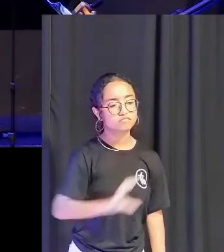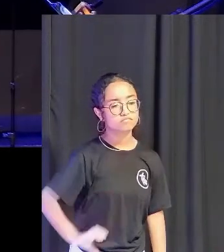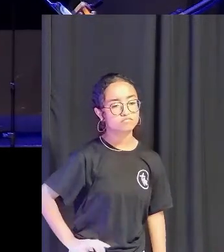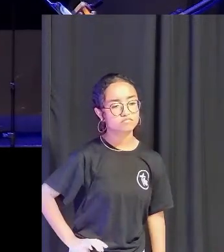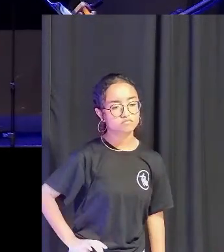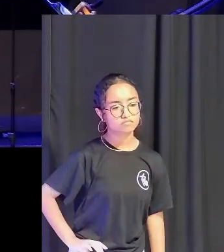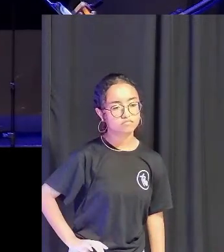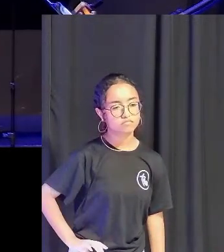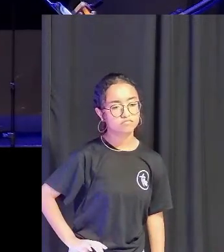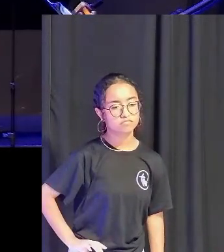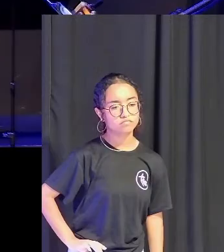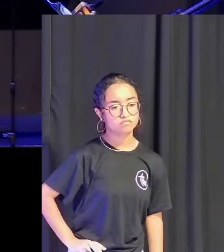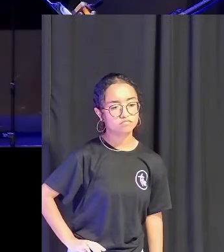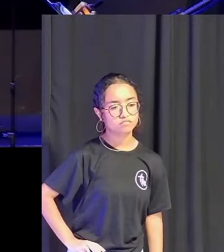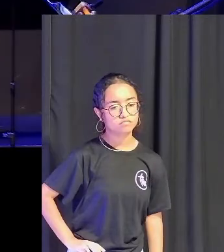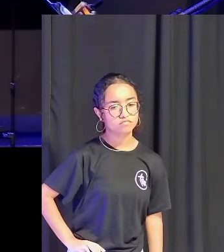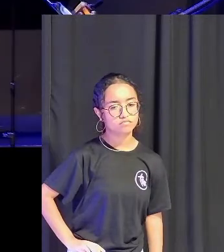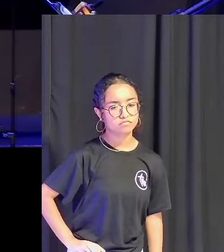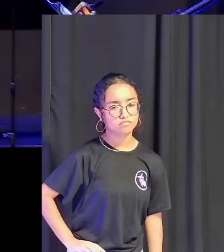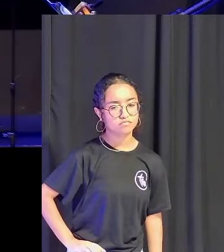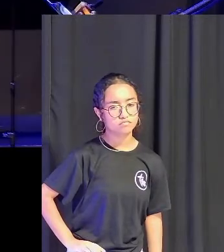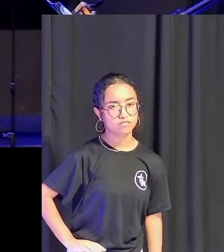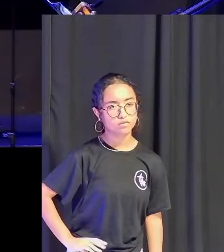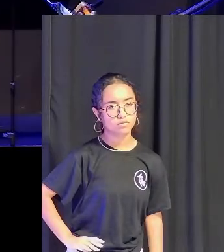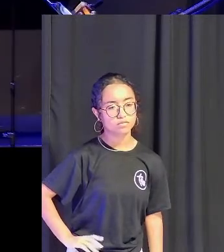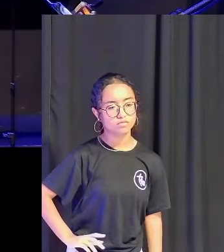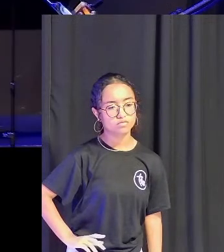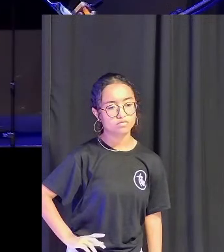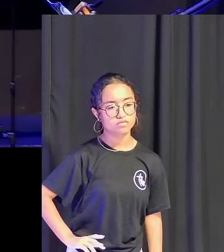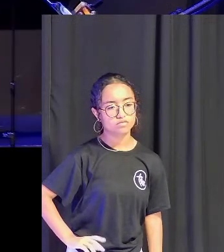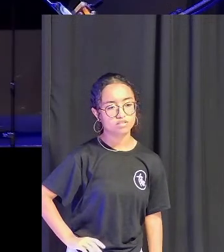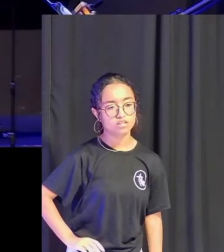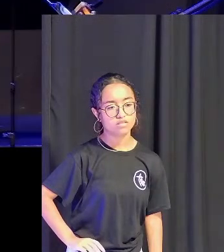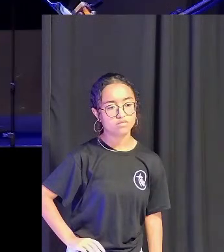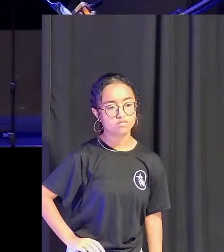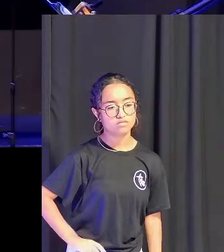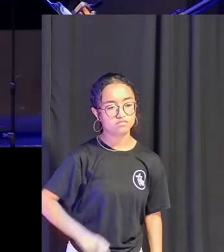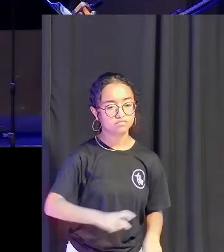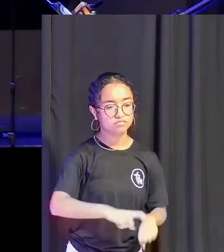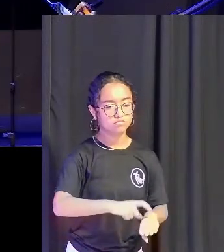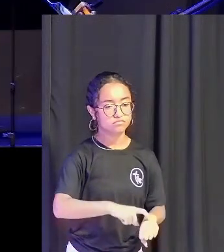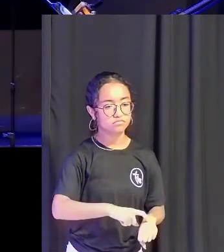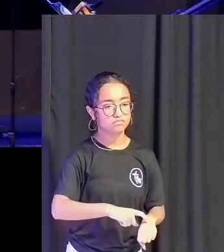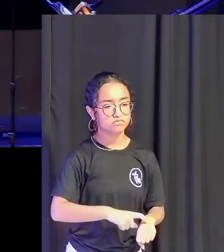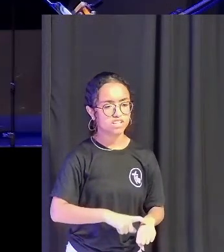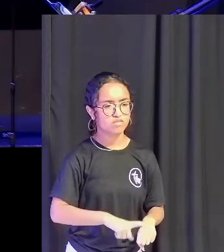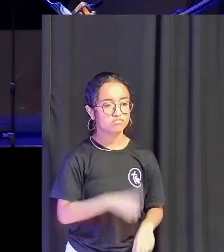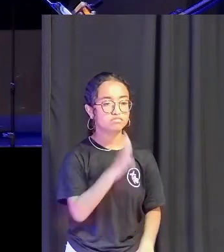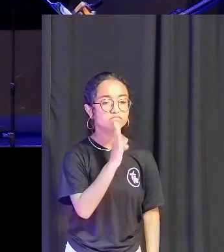Cristo e uma história que estamos vivendo depois de conhecer a Cristo.